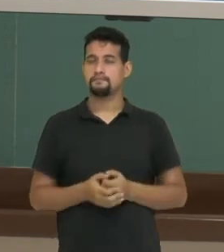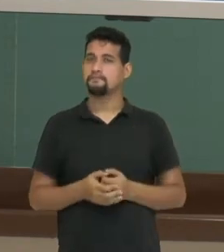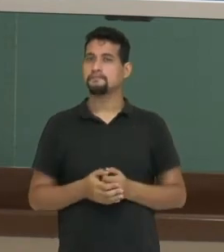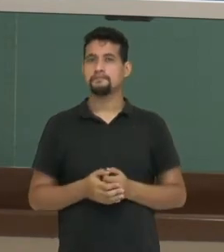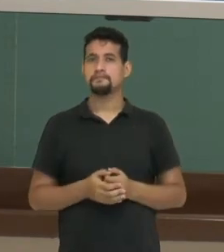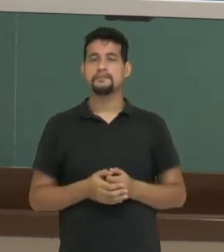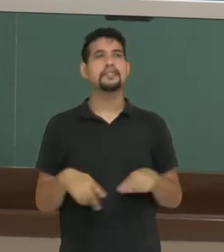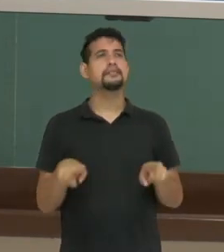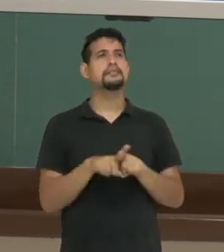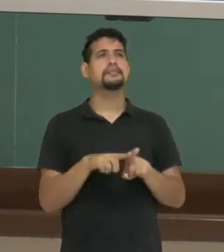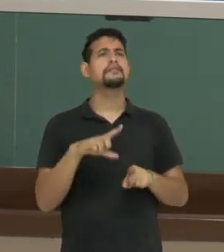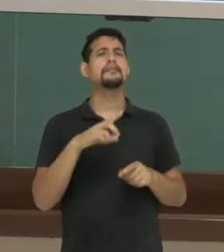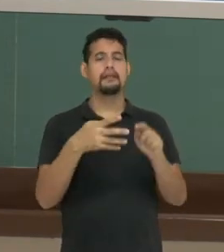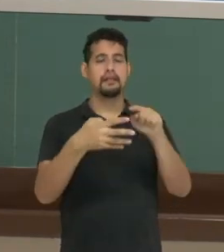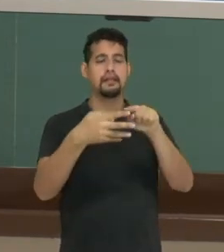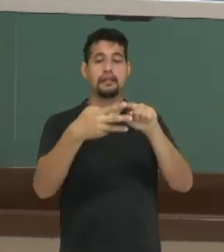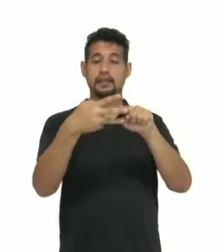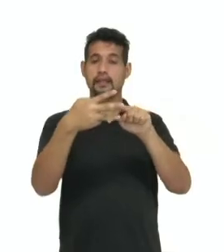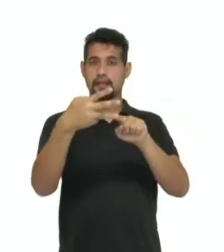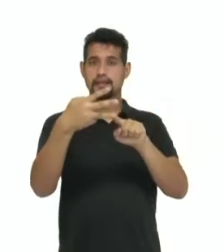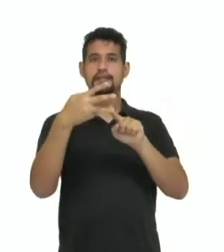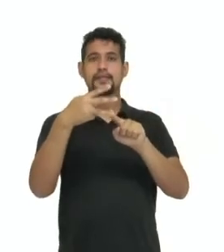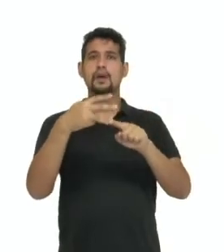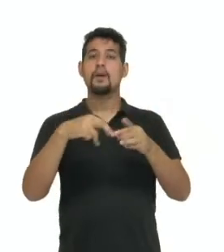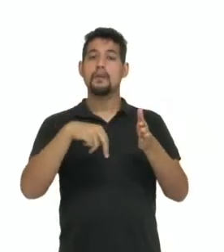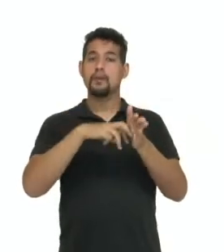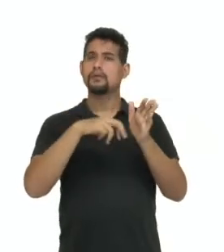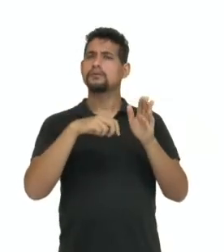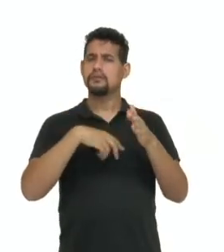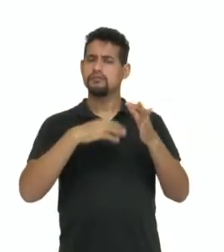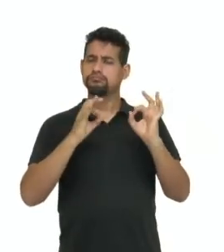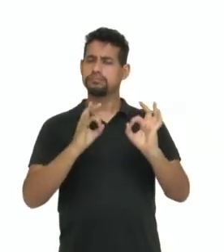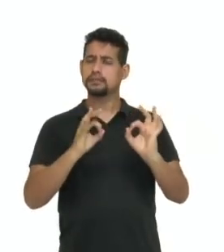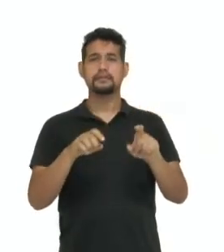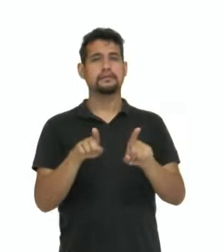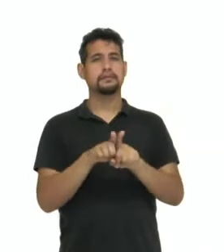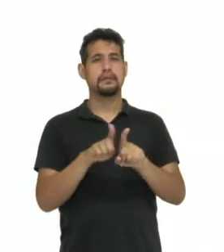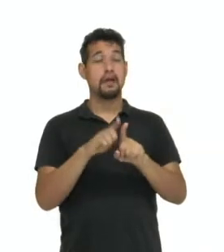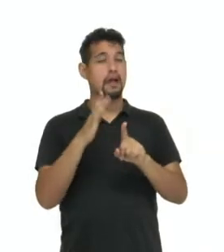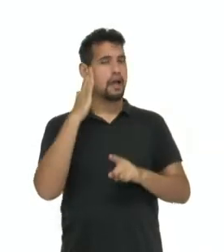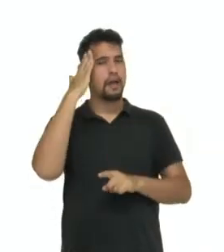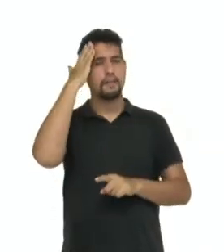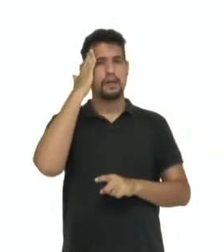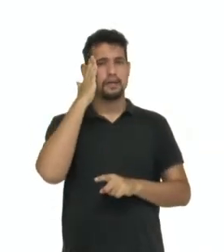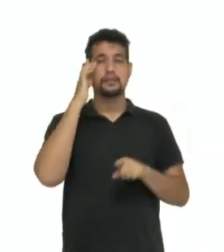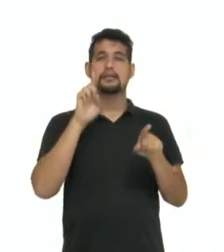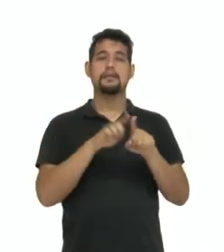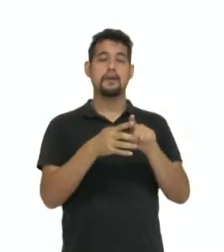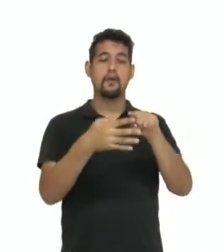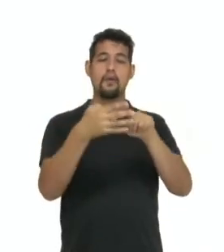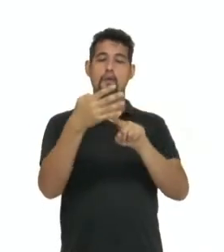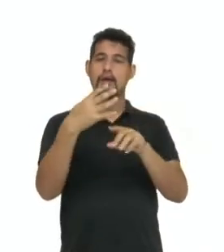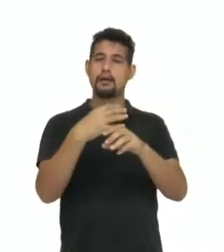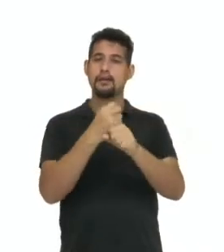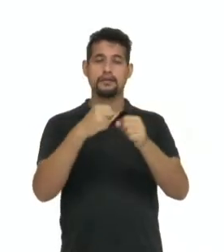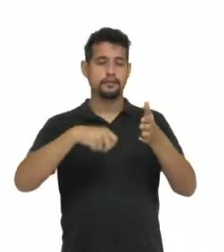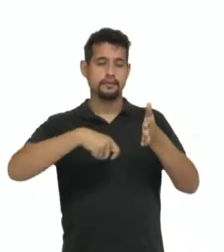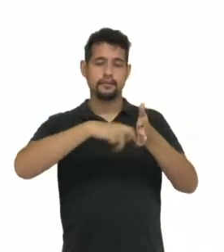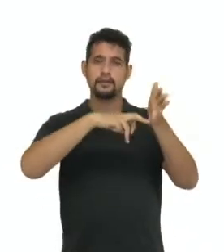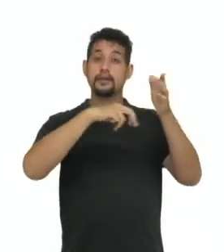Também temos aqui 3 pontos para o chute válido à cabeça, 4 pontos para o